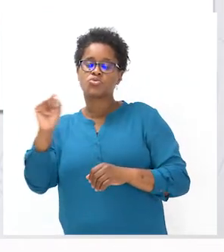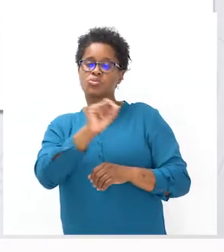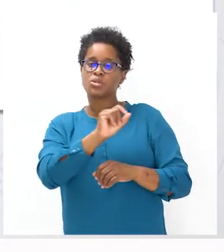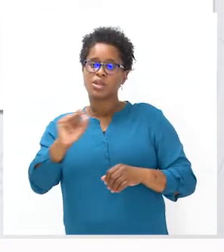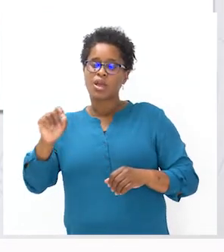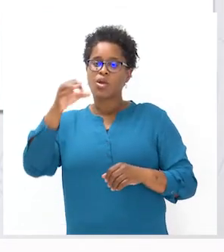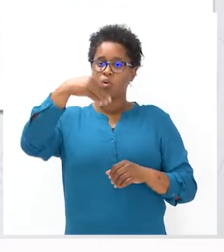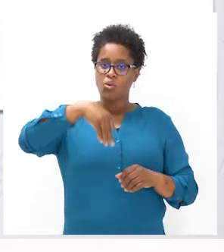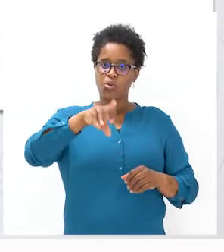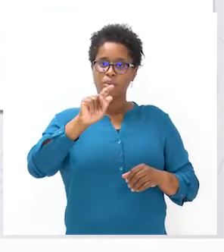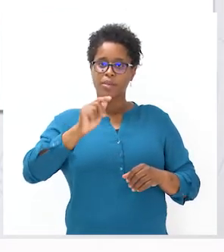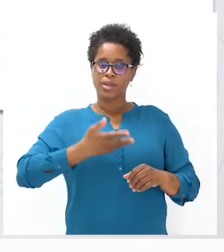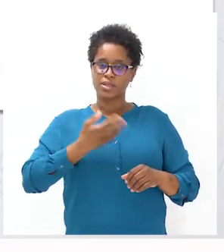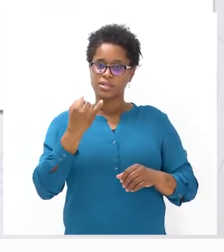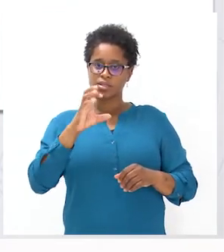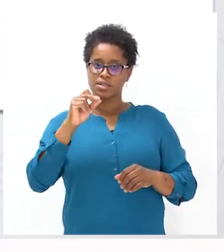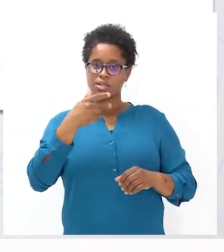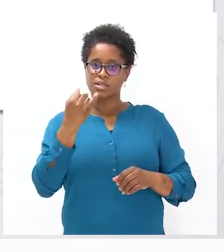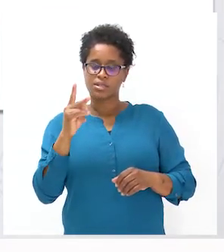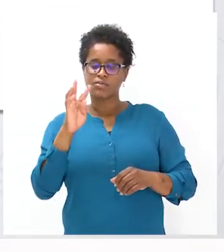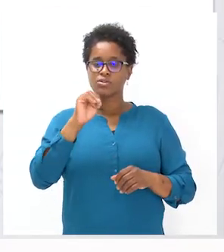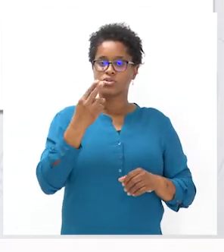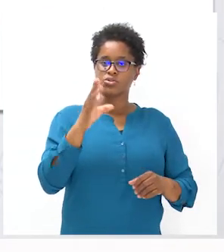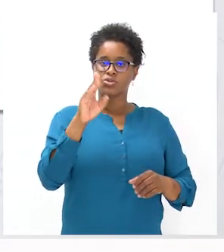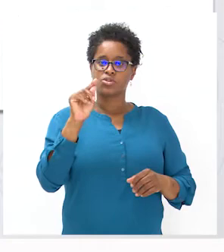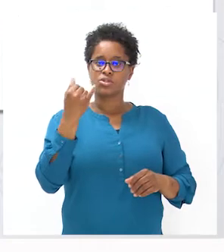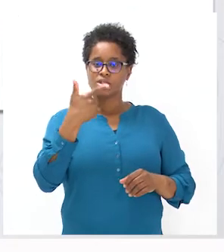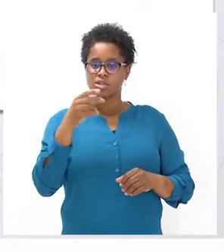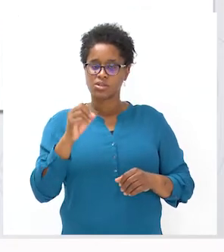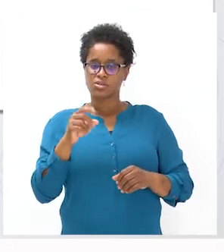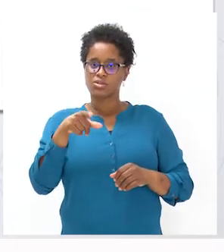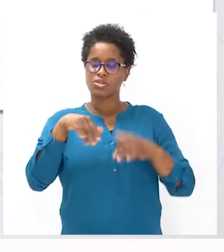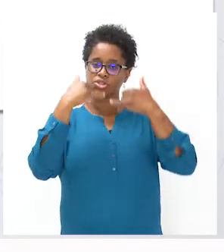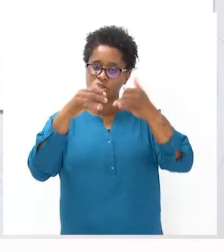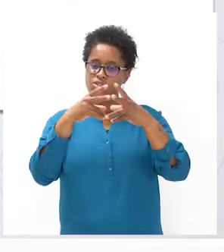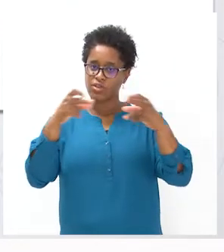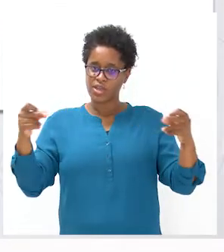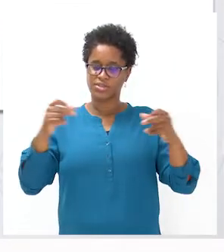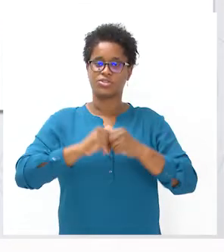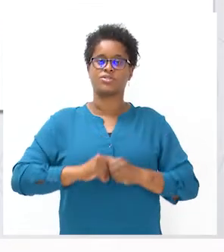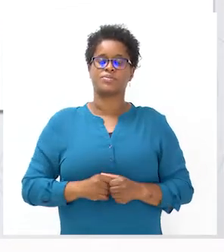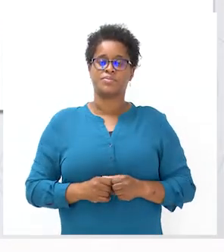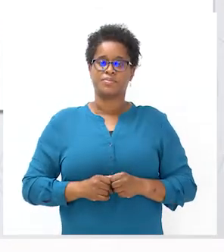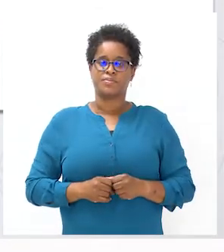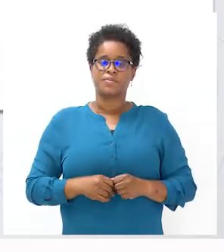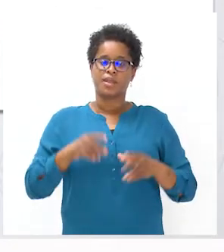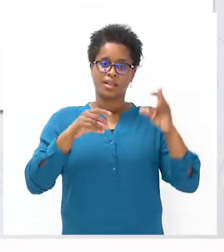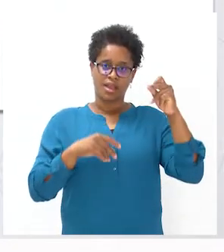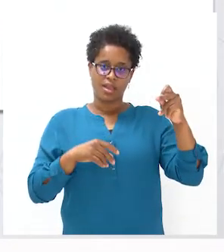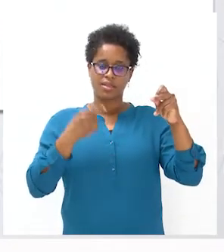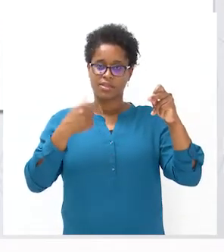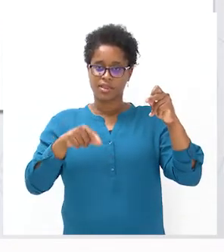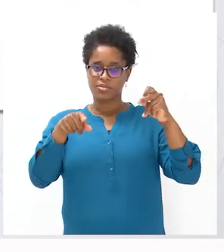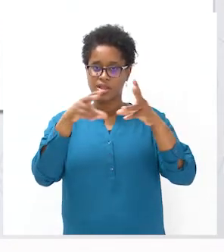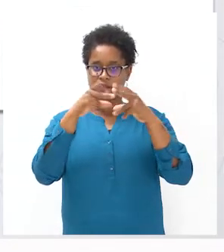o predicativo de sujeito, o predicativo do sujeito, nas seguintes frases. A linha A, temos